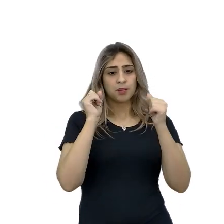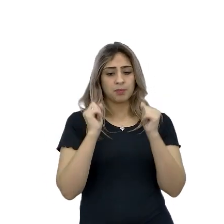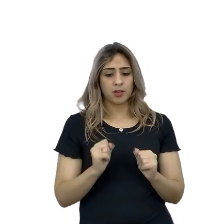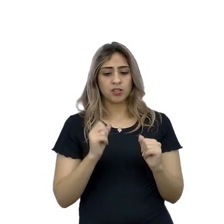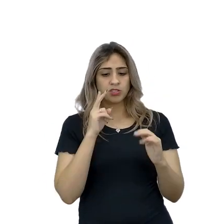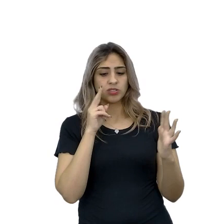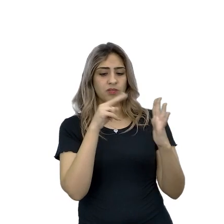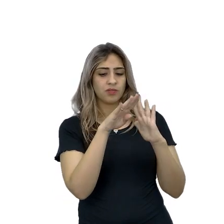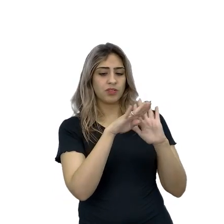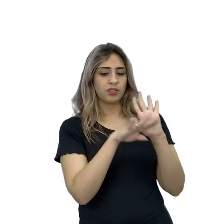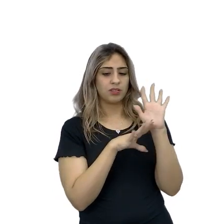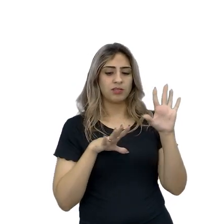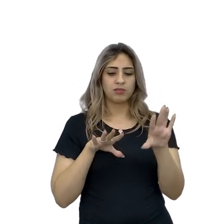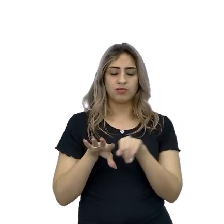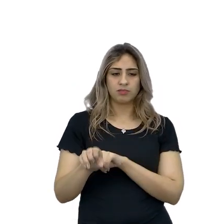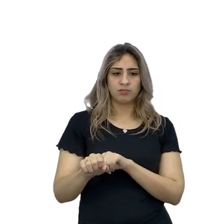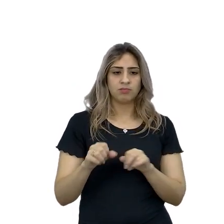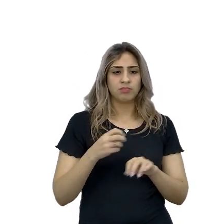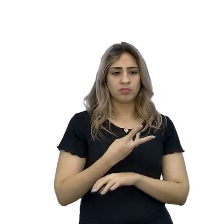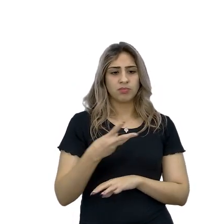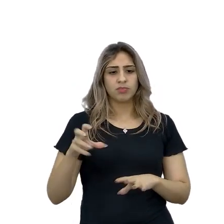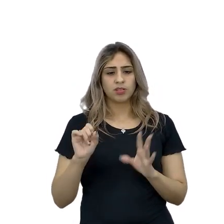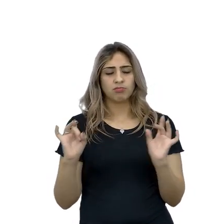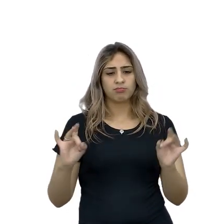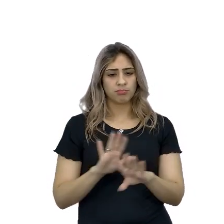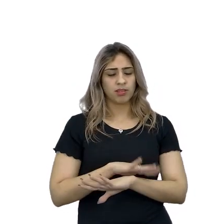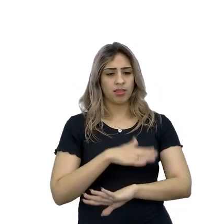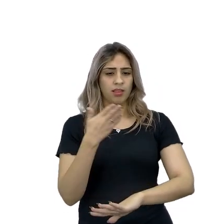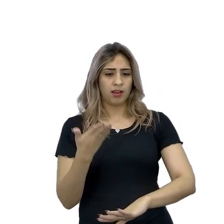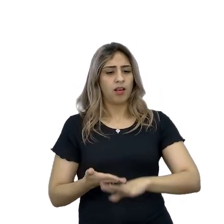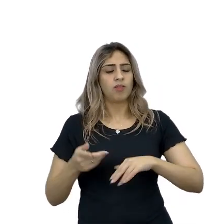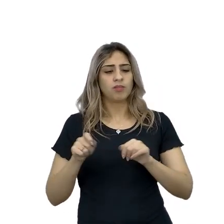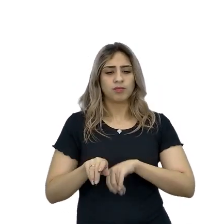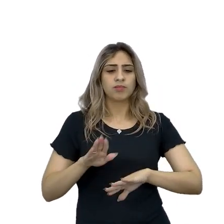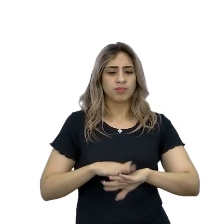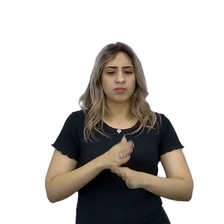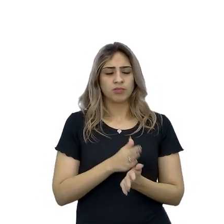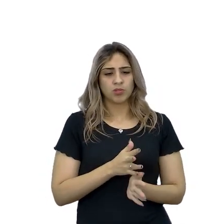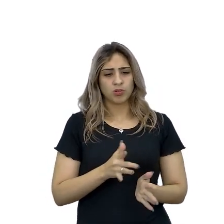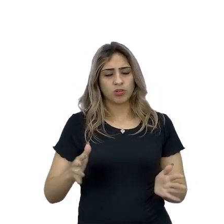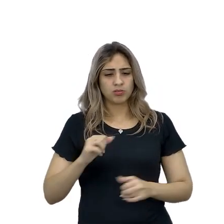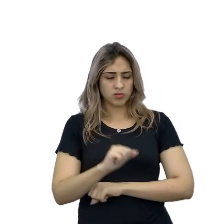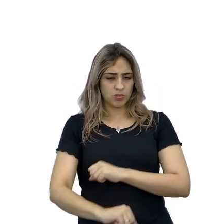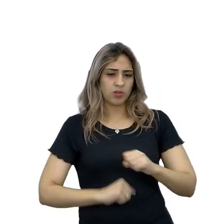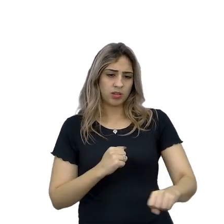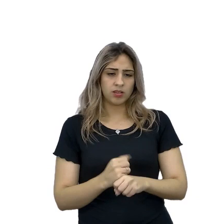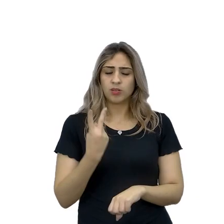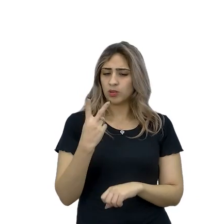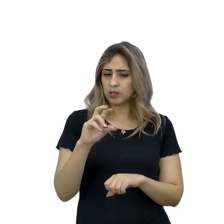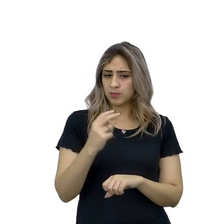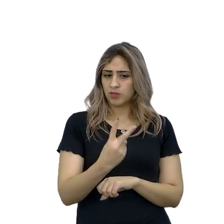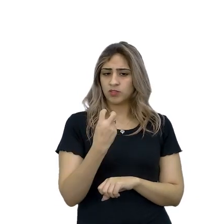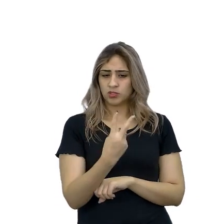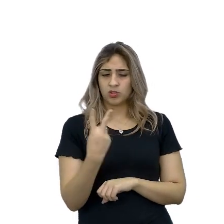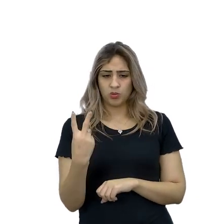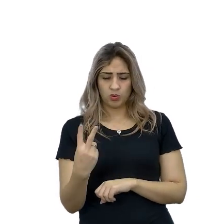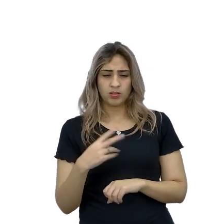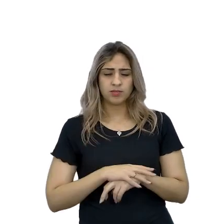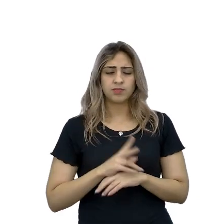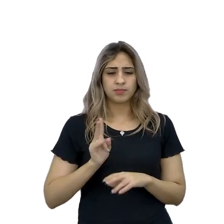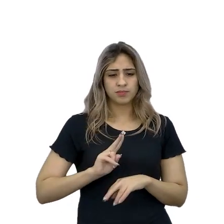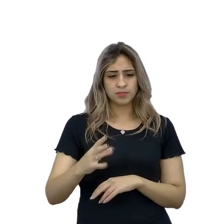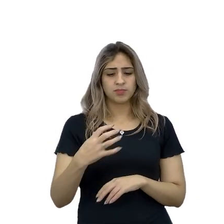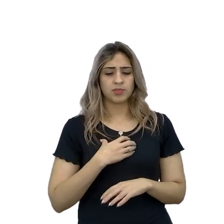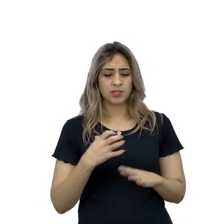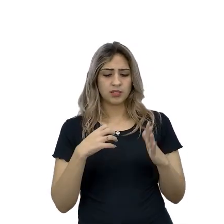possam verificar a formação integral que foi realizada durante esse ano de 2022, né,